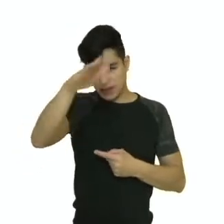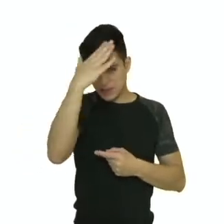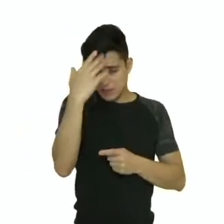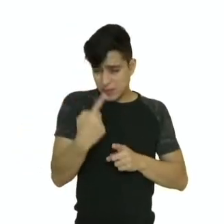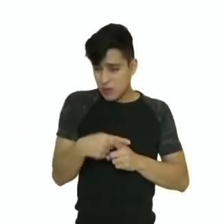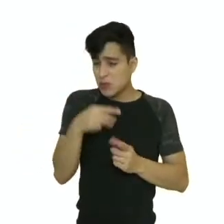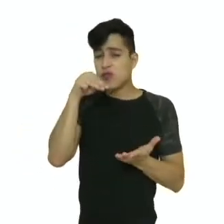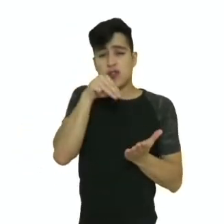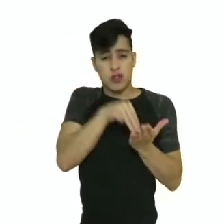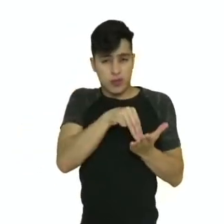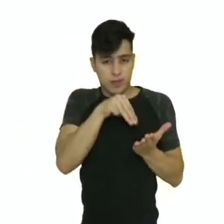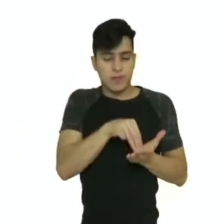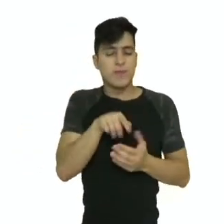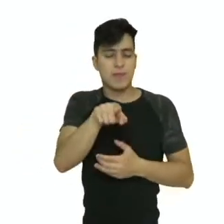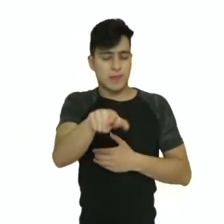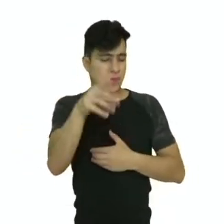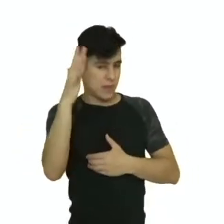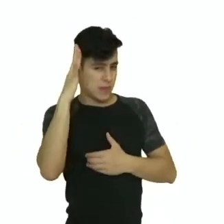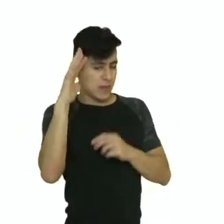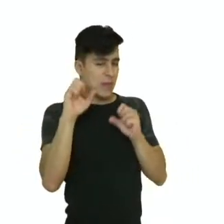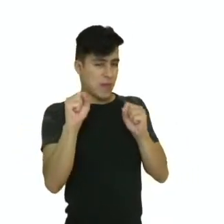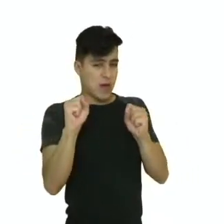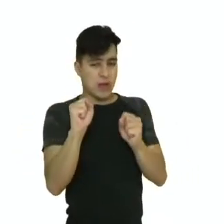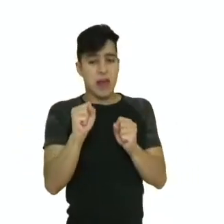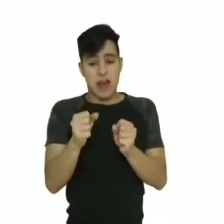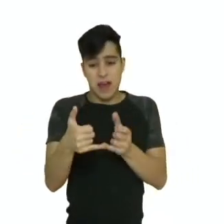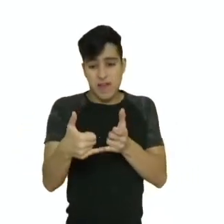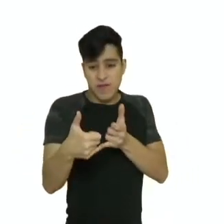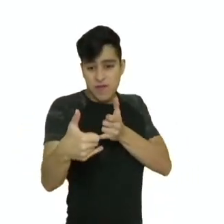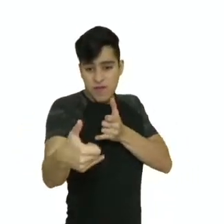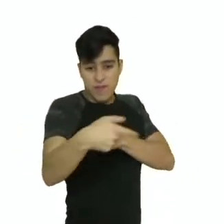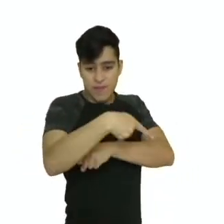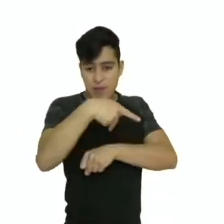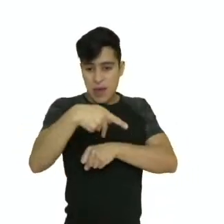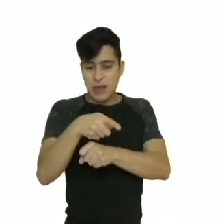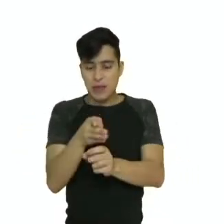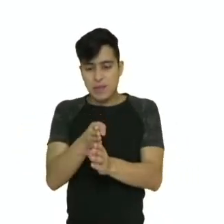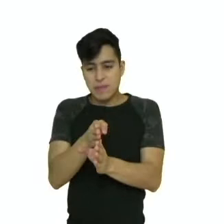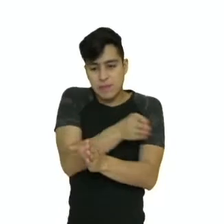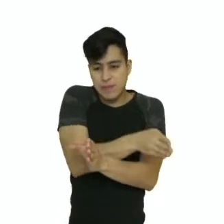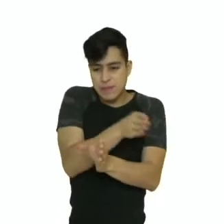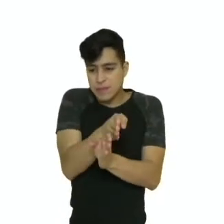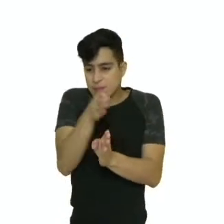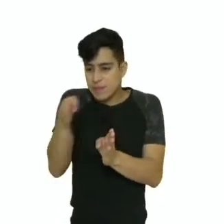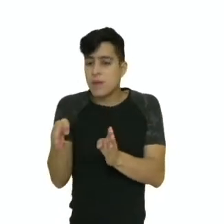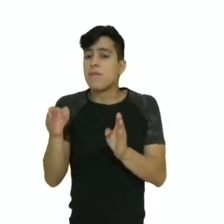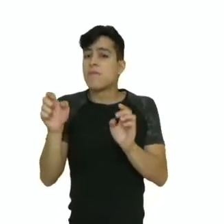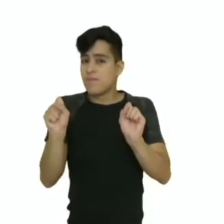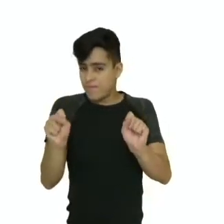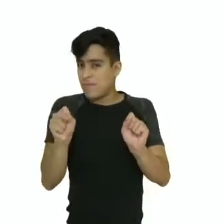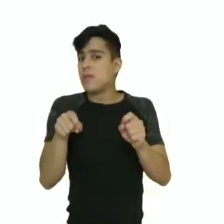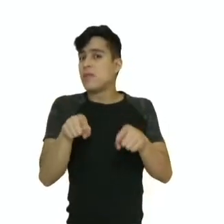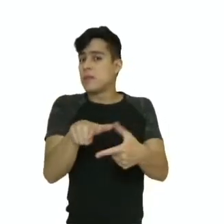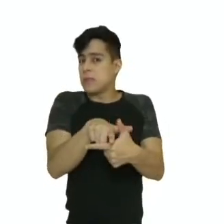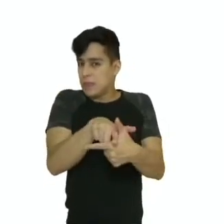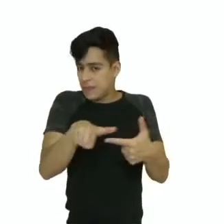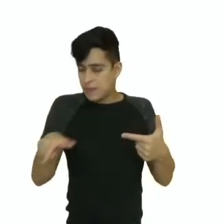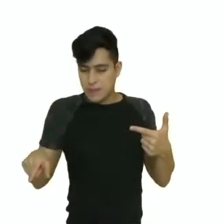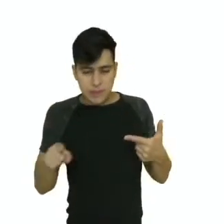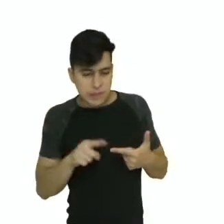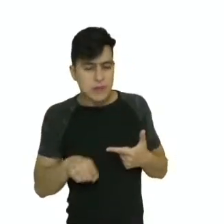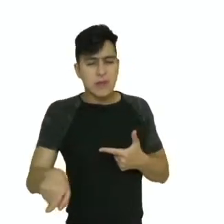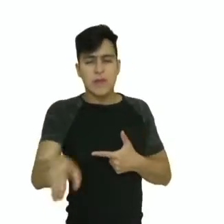você pode imaginar aí, que é limite de fronteiras, por exemplo, entre um país e outro. Já ouviram falar sobre a questão das